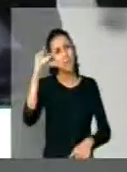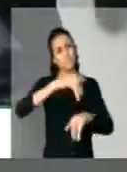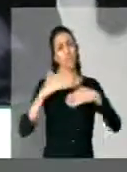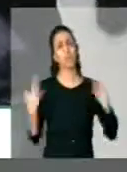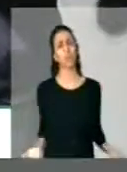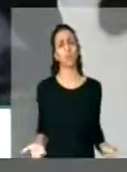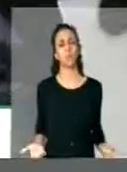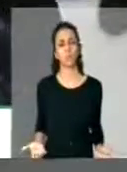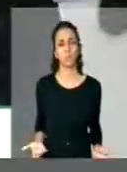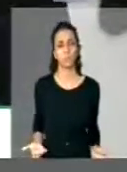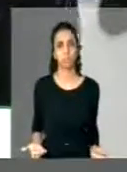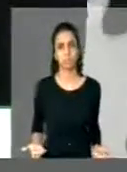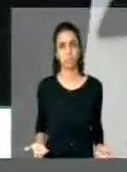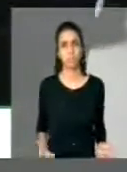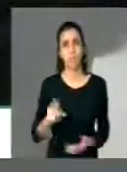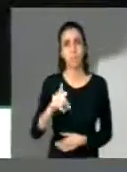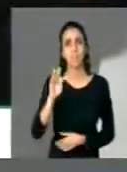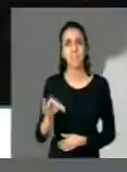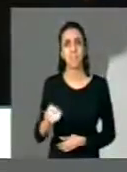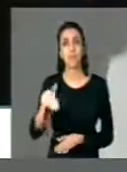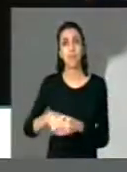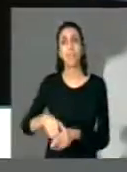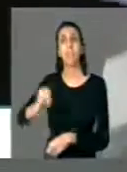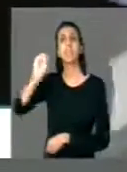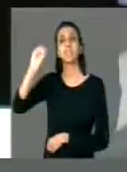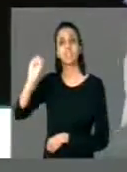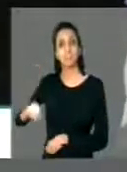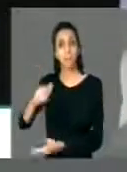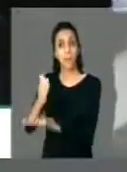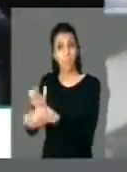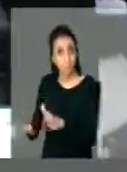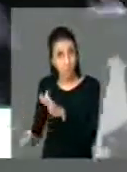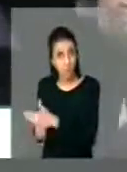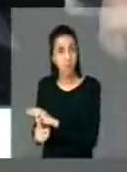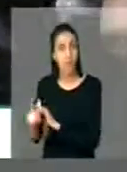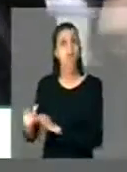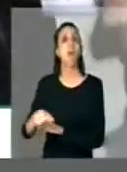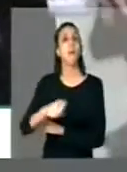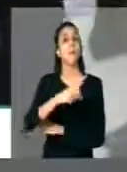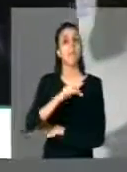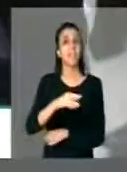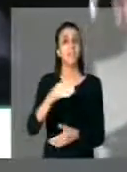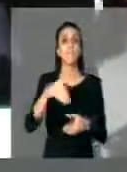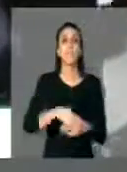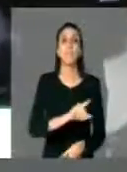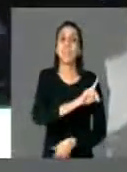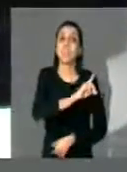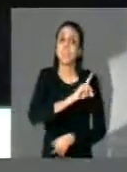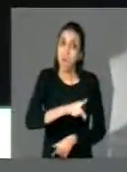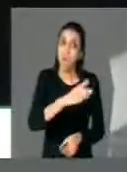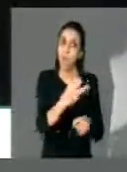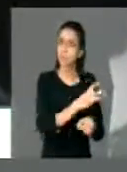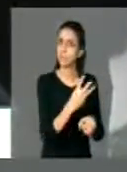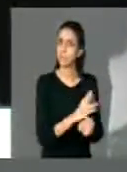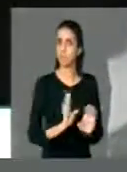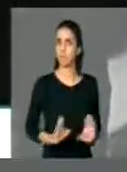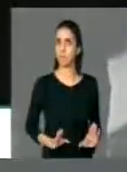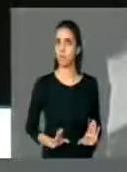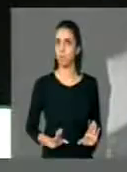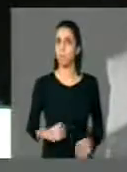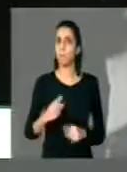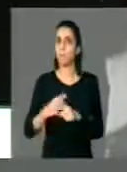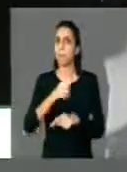disse o presidente o pt vota silva na cara de prestígio e o pt votar não na terceirização porque